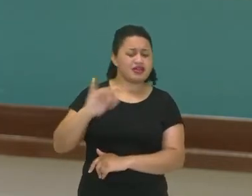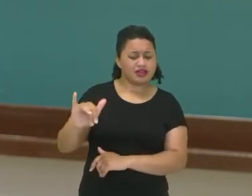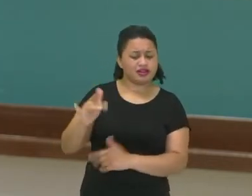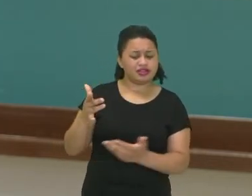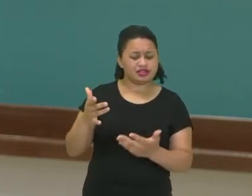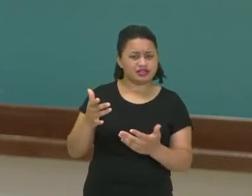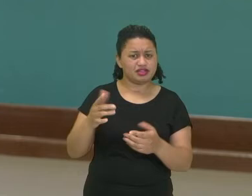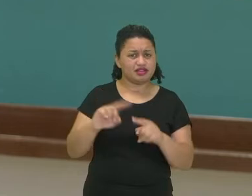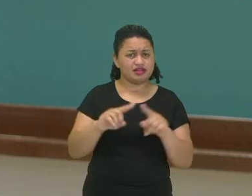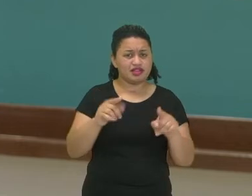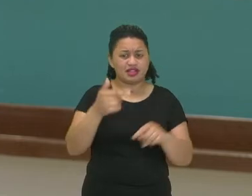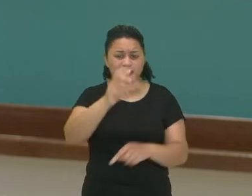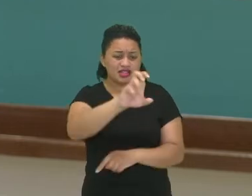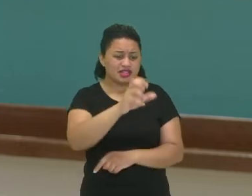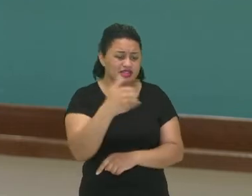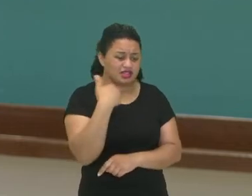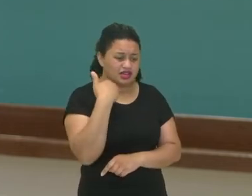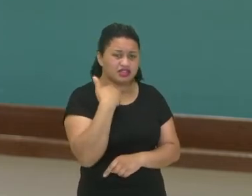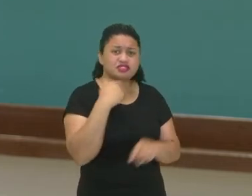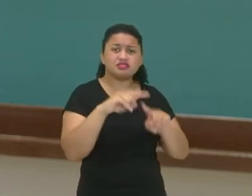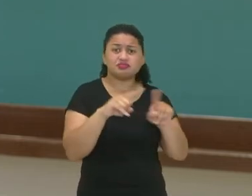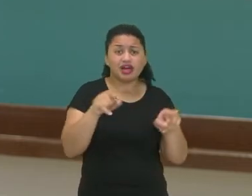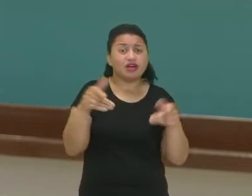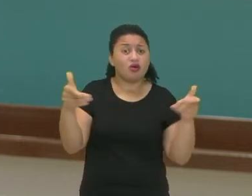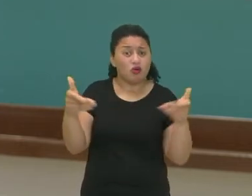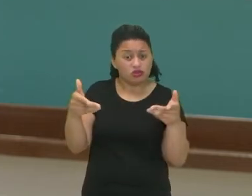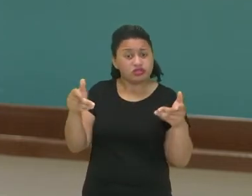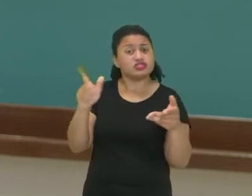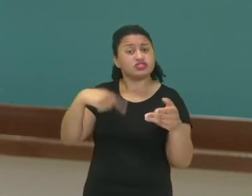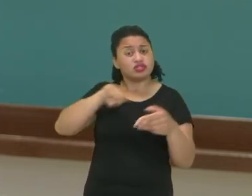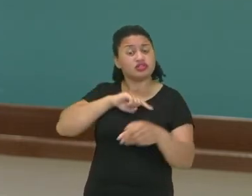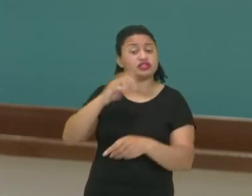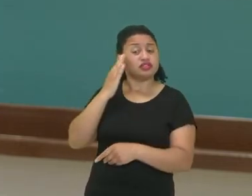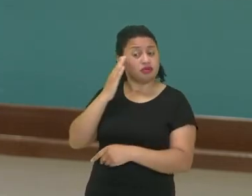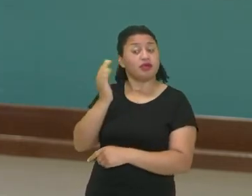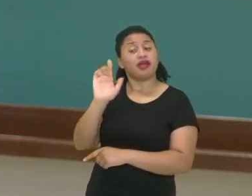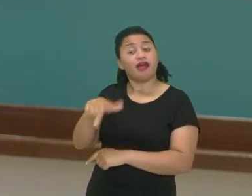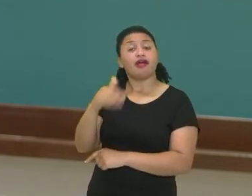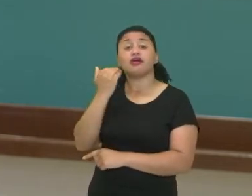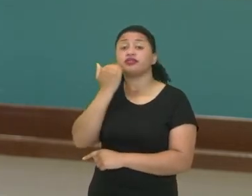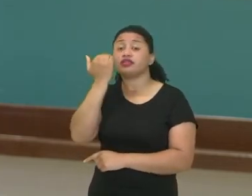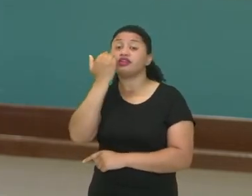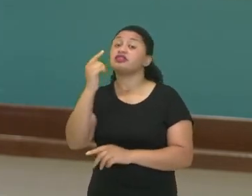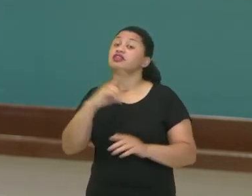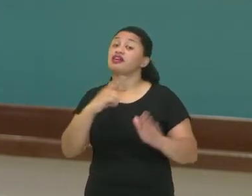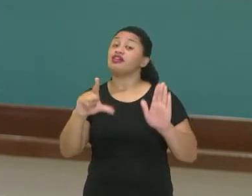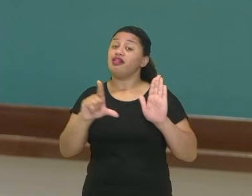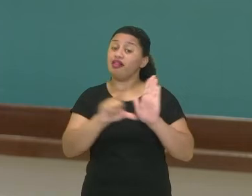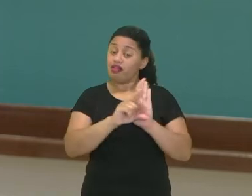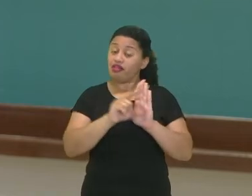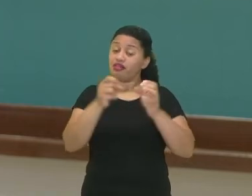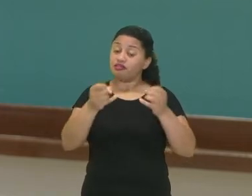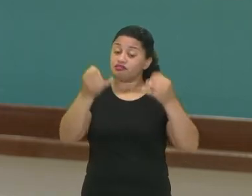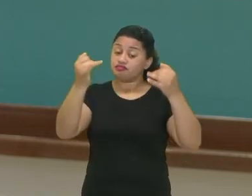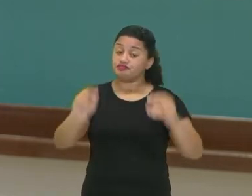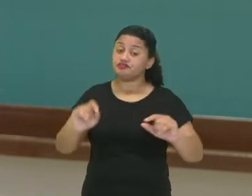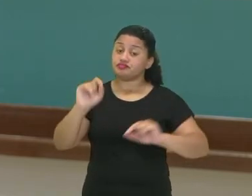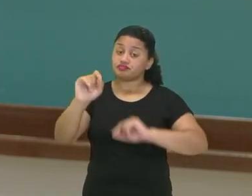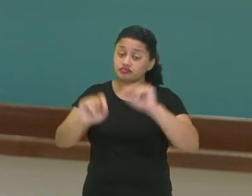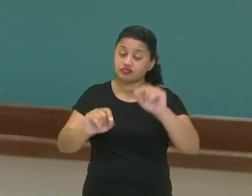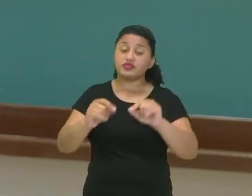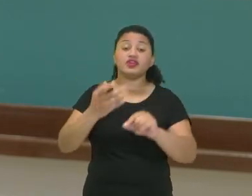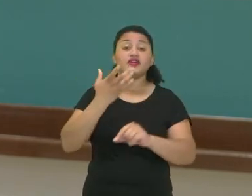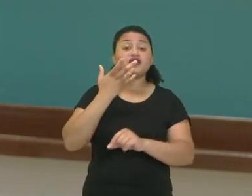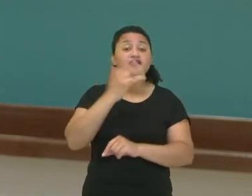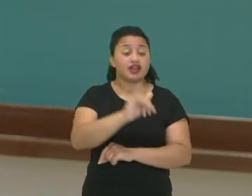adolescente de 15 anos, como sendo criança. E hoje não é, a gente sabe disso que não é. Tem uma legislação, inclusive, que fala o que é